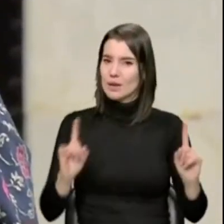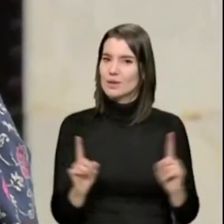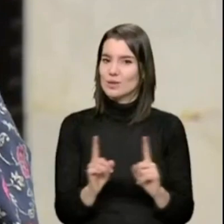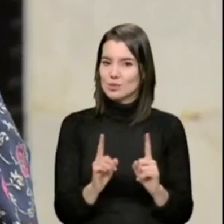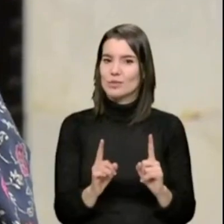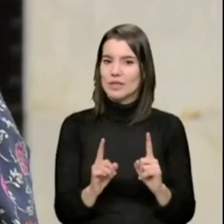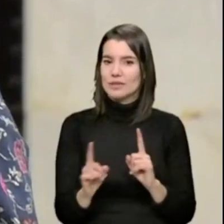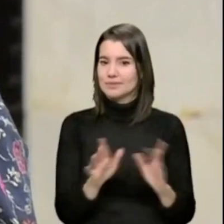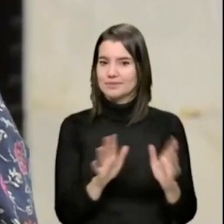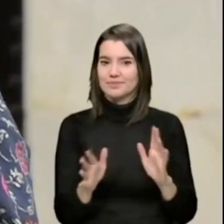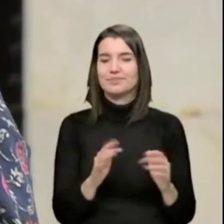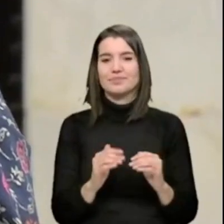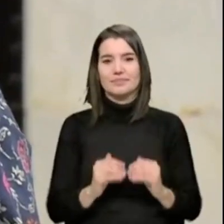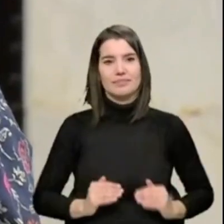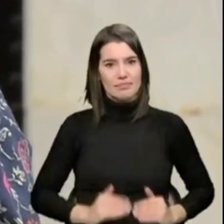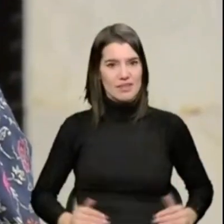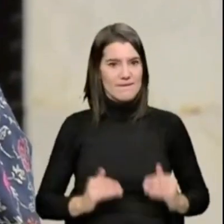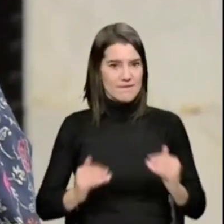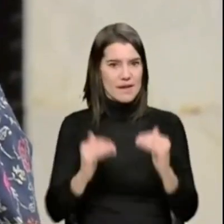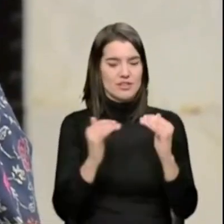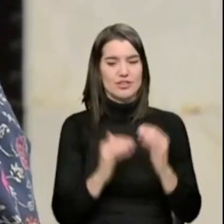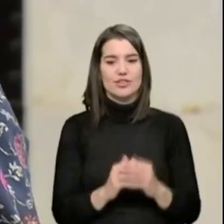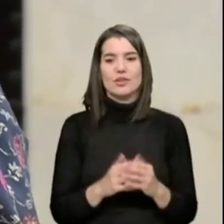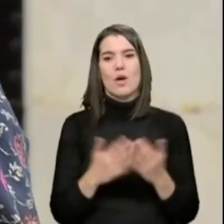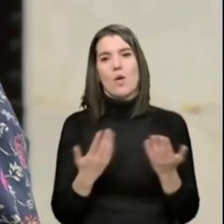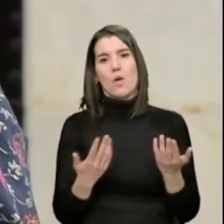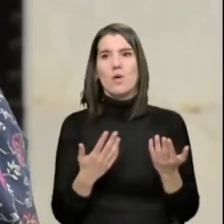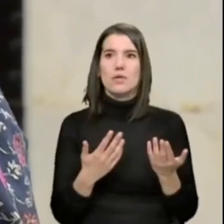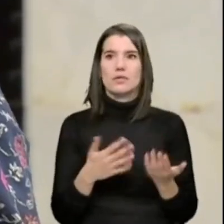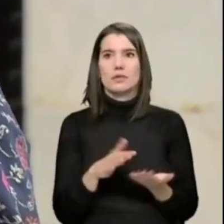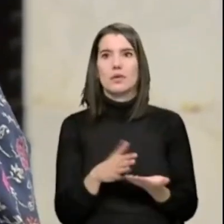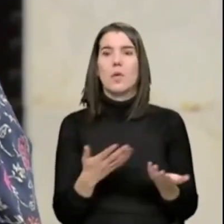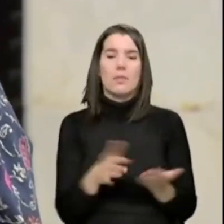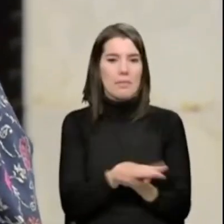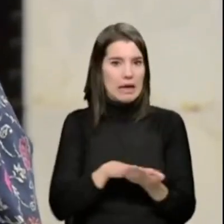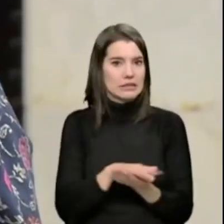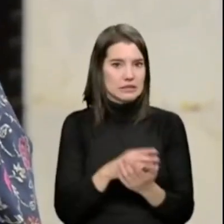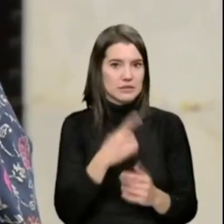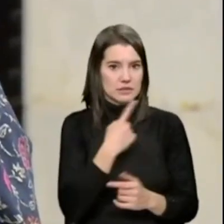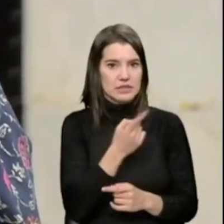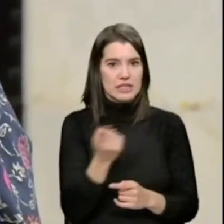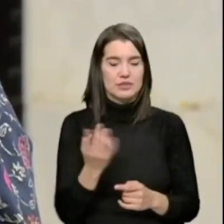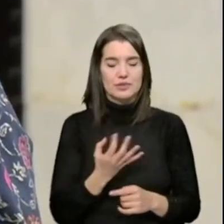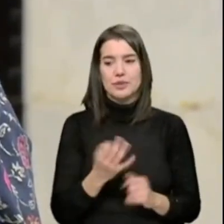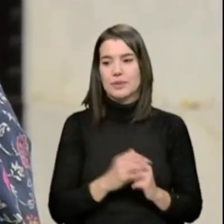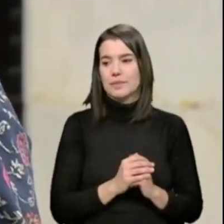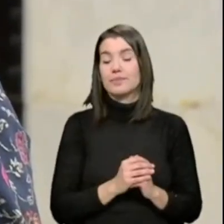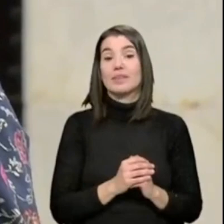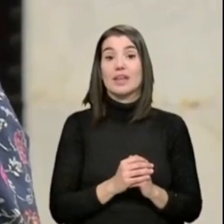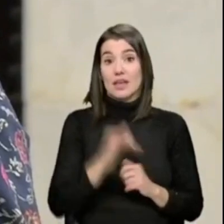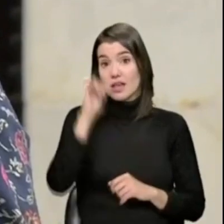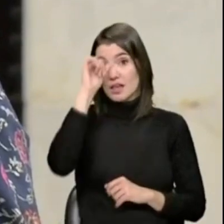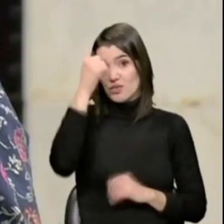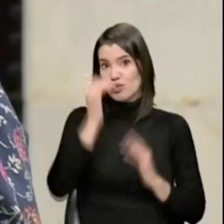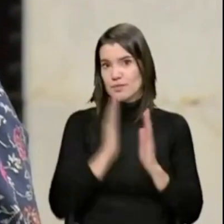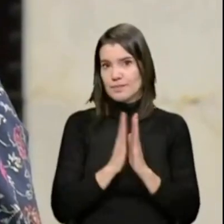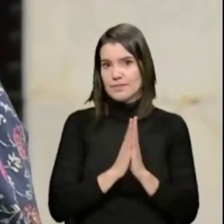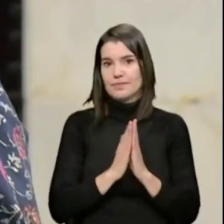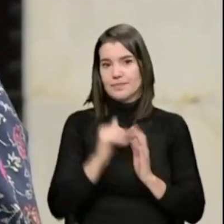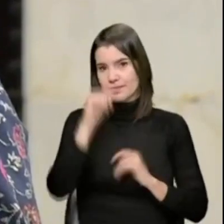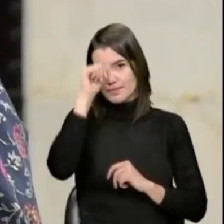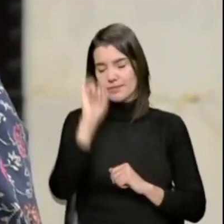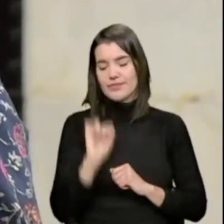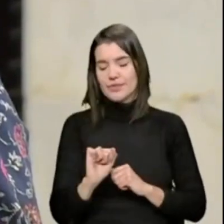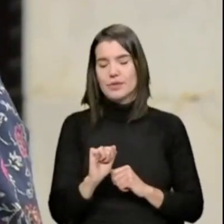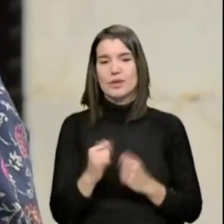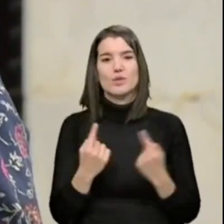em etapas, ou em pilares, como queiram chamar, e dizer que para o hinduísmo existe